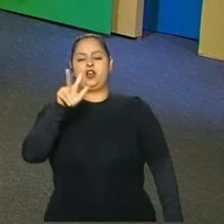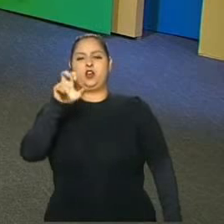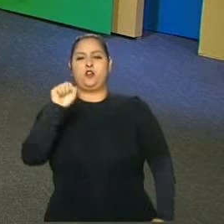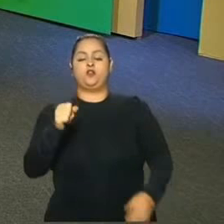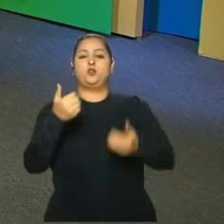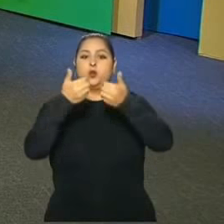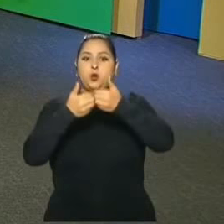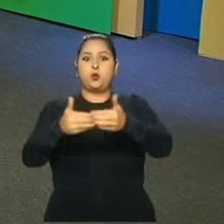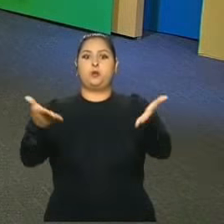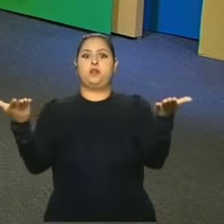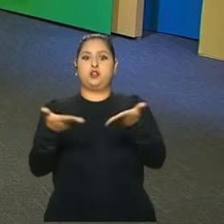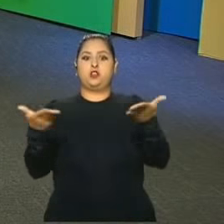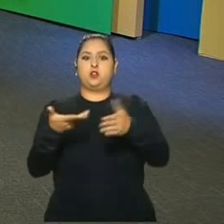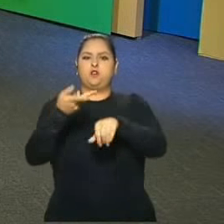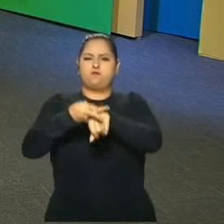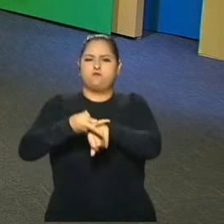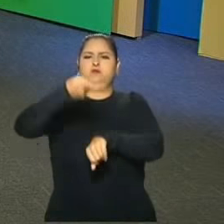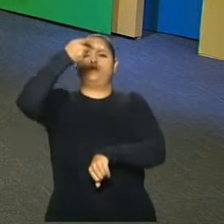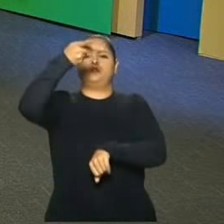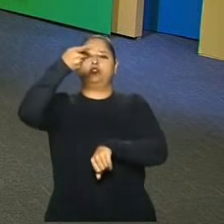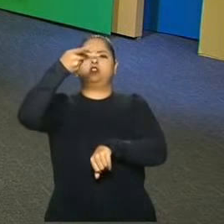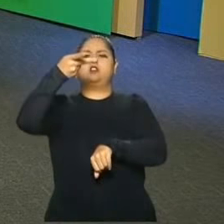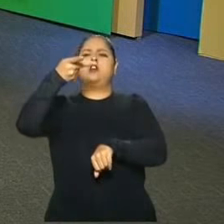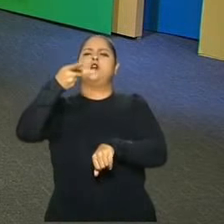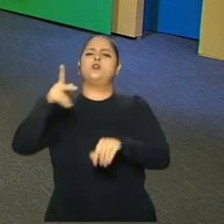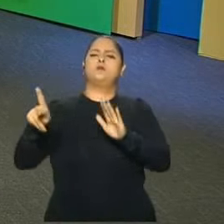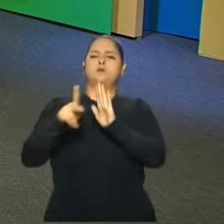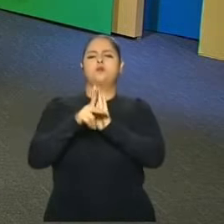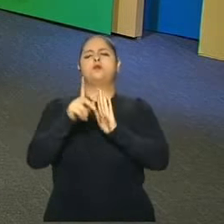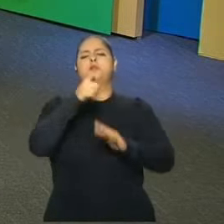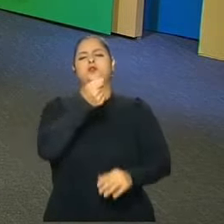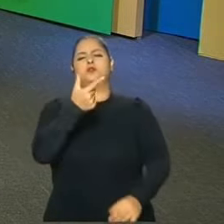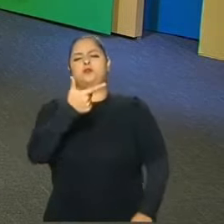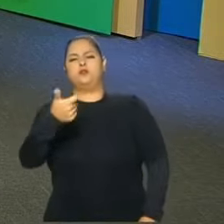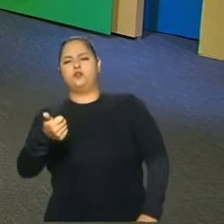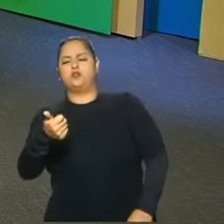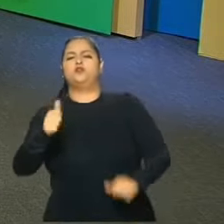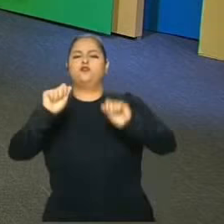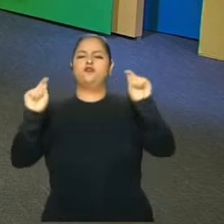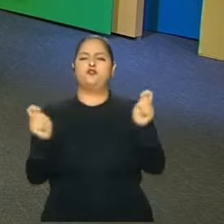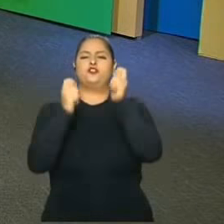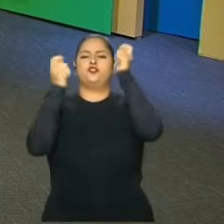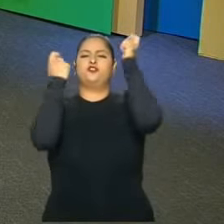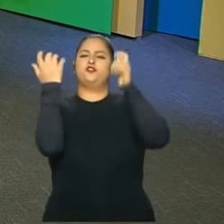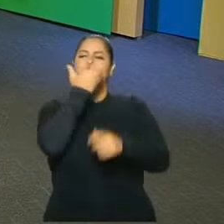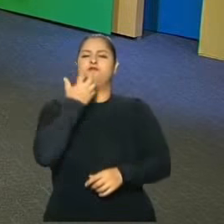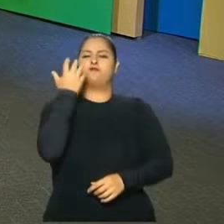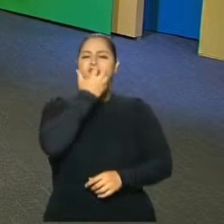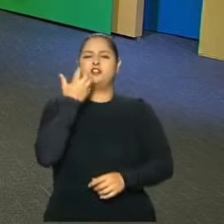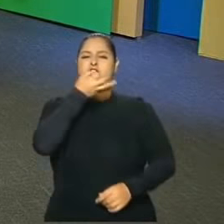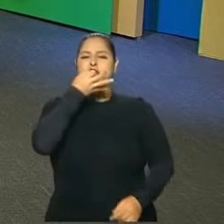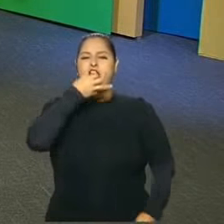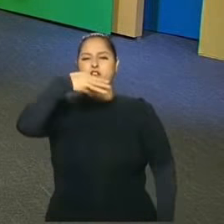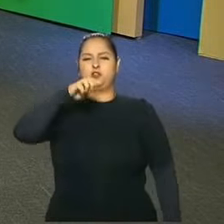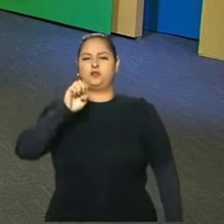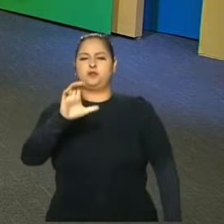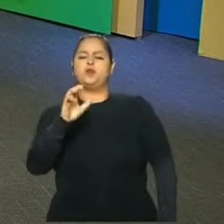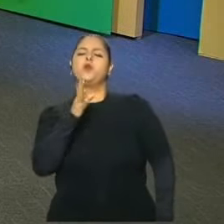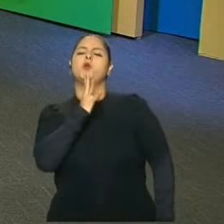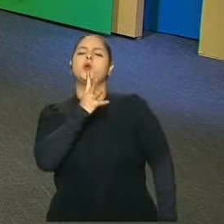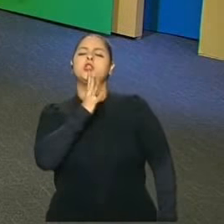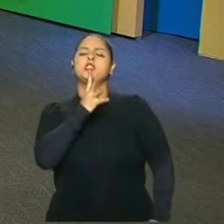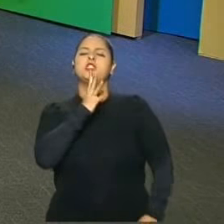de premiação da edição de 2021 do Festival de Música Rádio MEC. Isso, vamos conhecer então, hein, os vencedores de